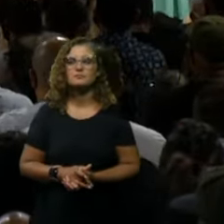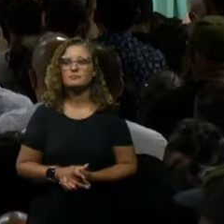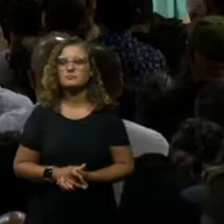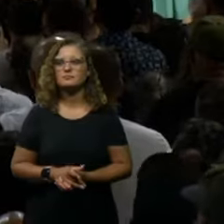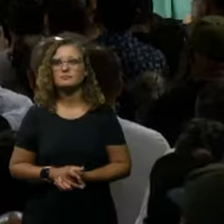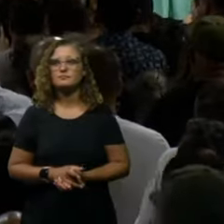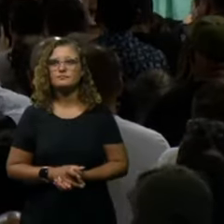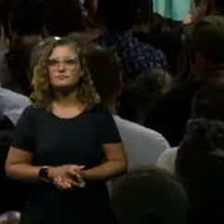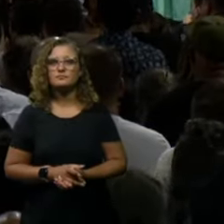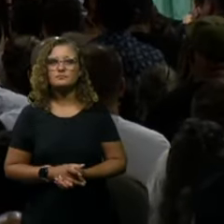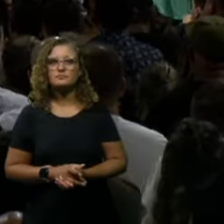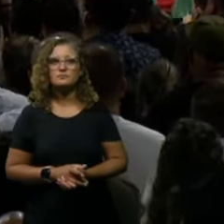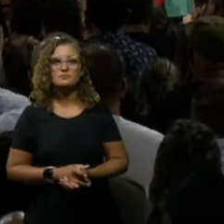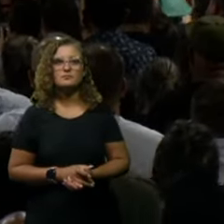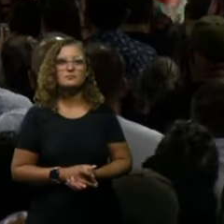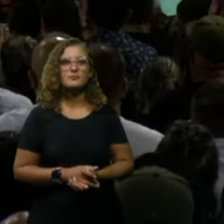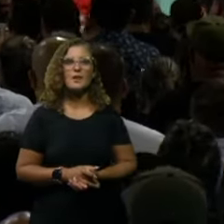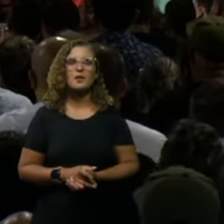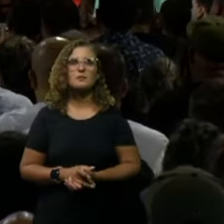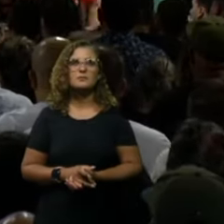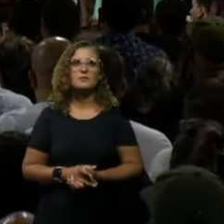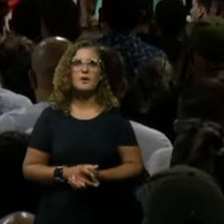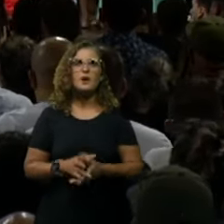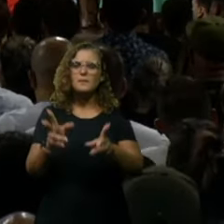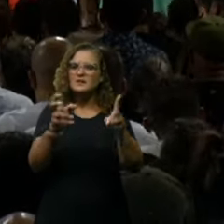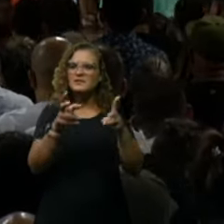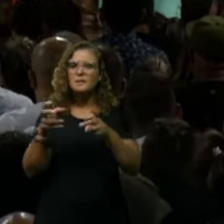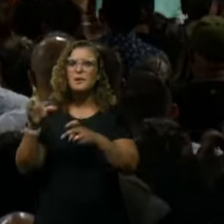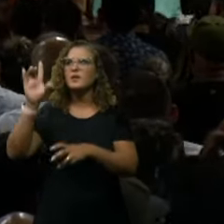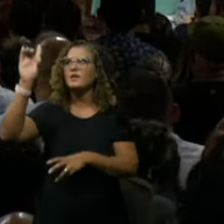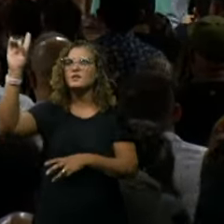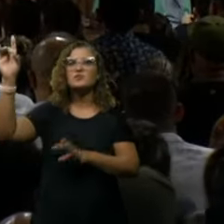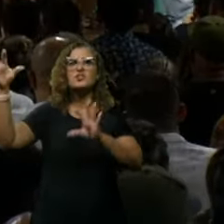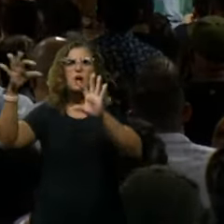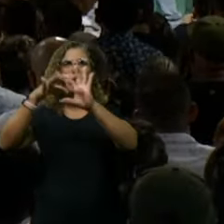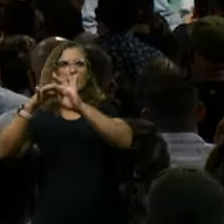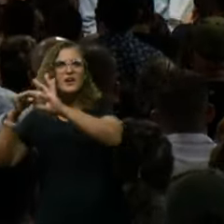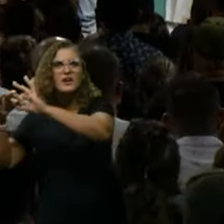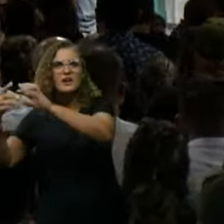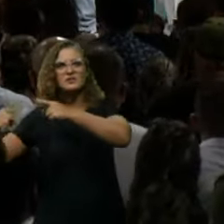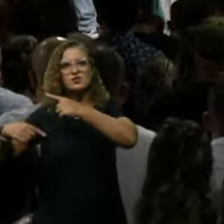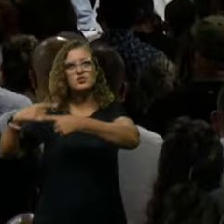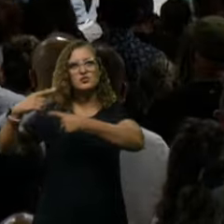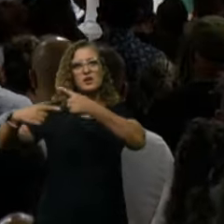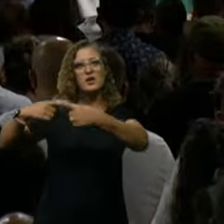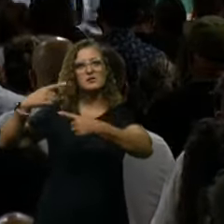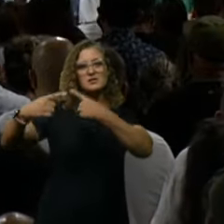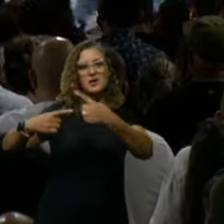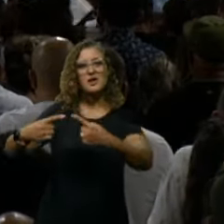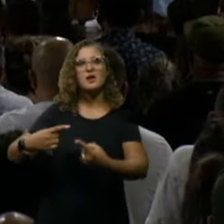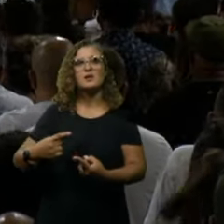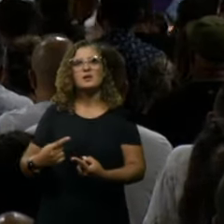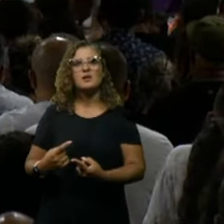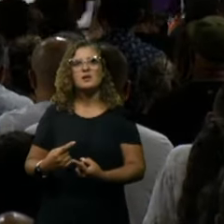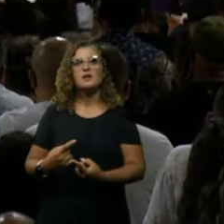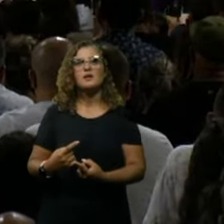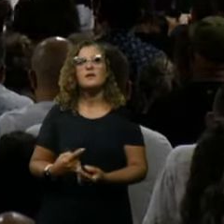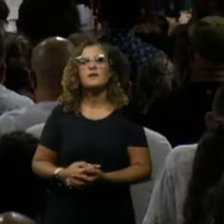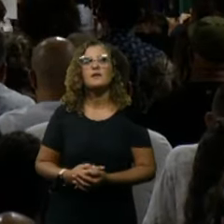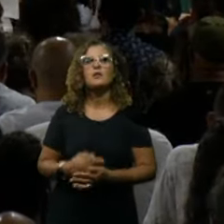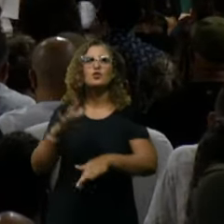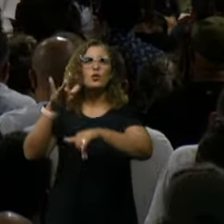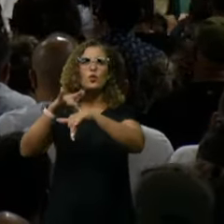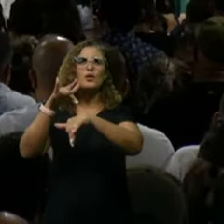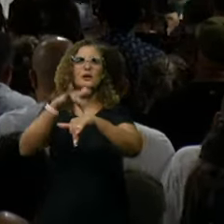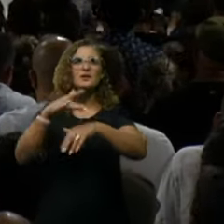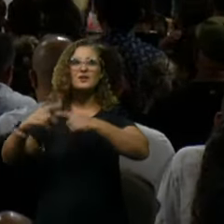vimos Deus conectando gerações vimos Deus garantido essa continuidade tocando uma geração de